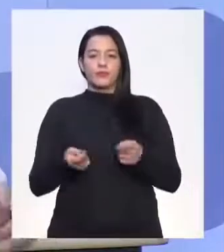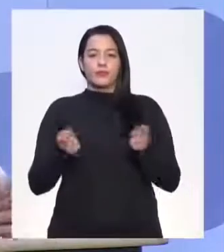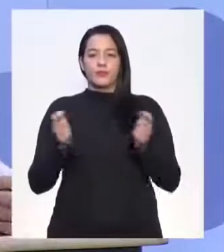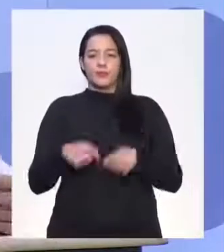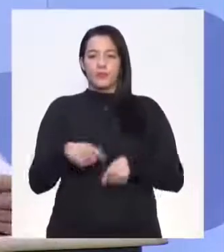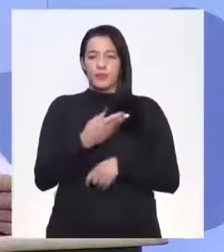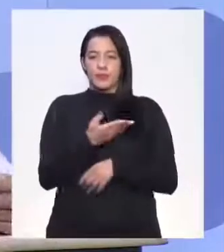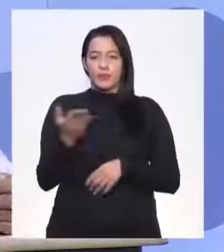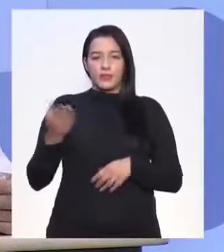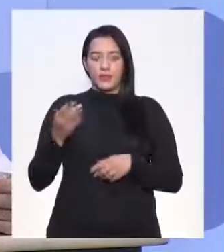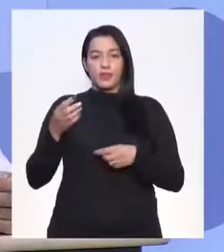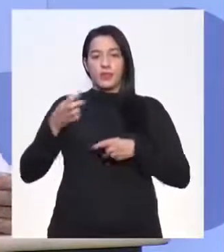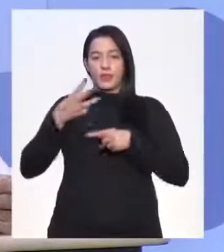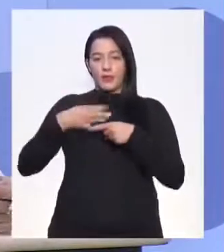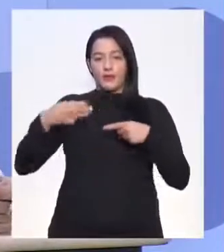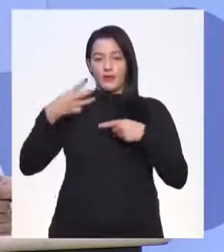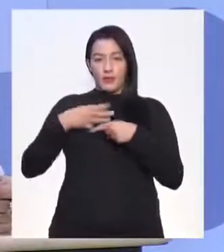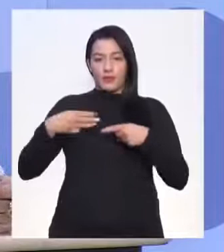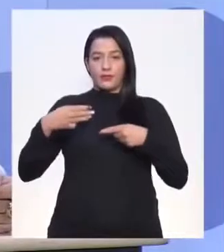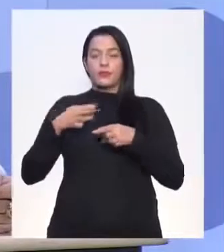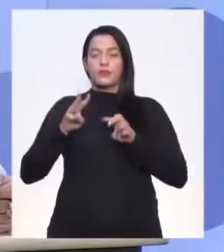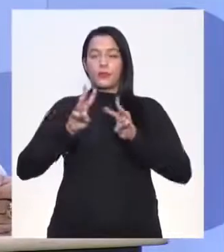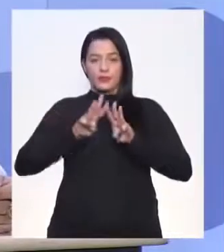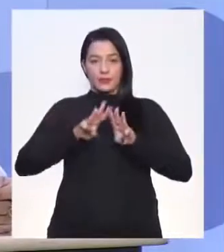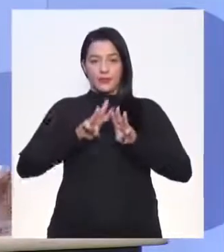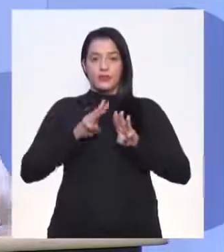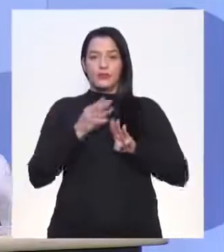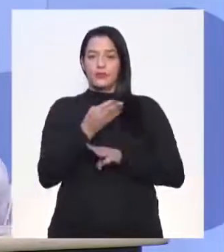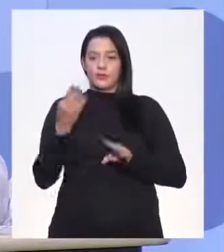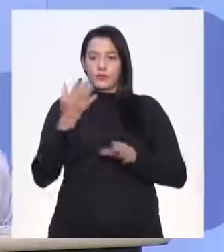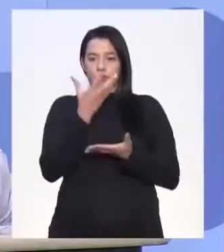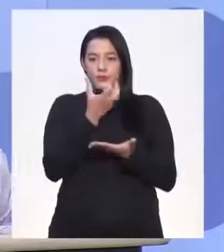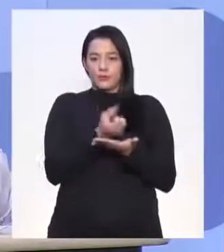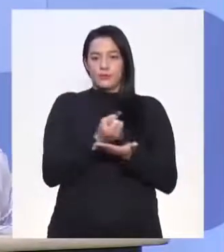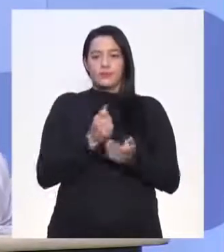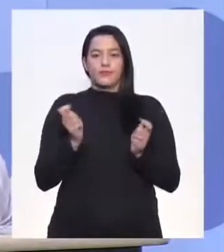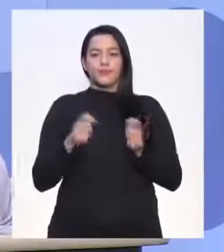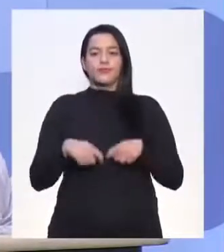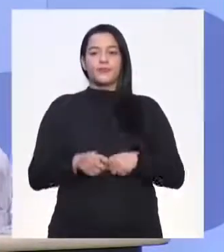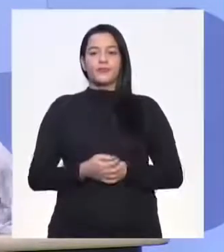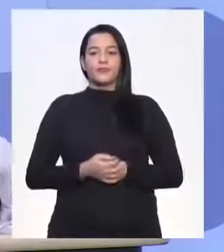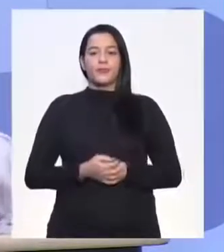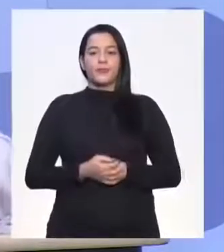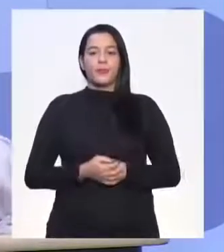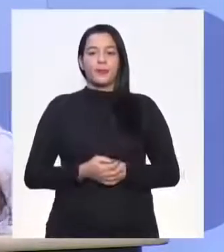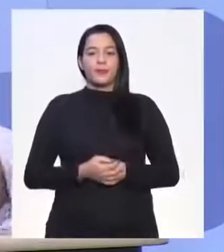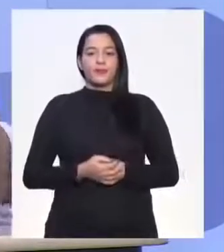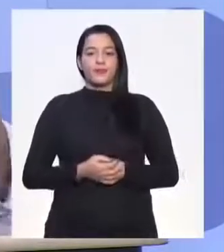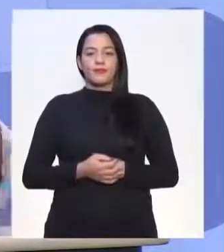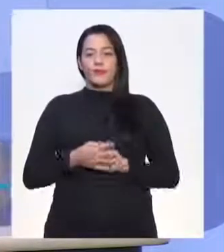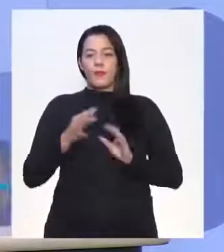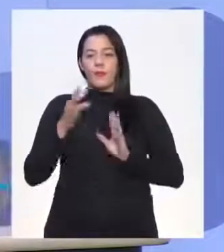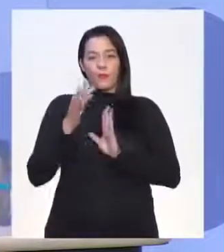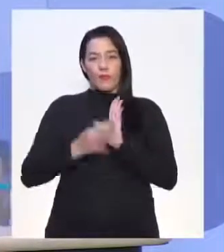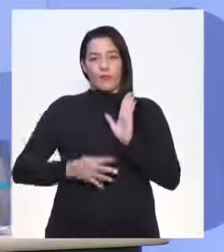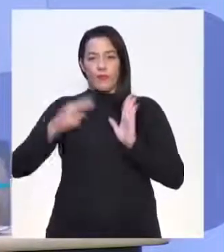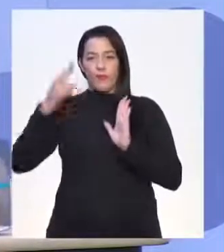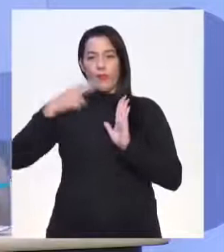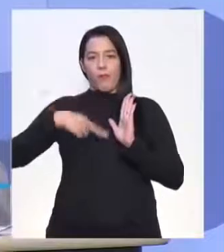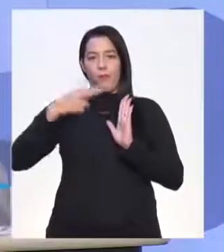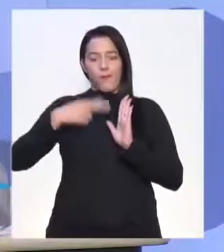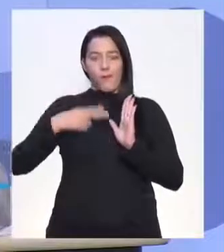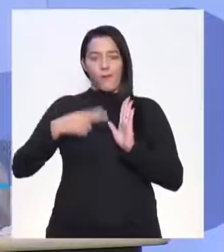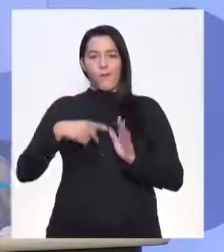lá no site da EFAP também, né? Então, prestem atenção. Nem leria para vocês o texto inteiro.